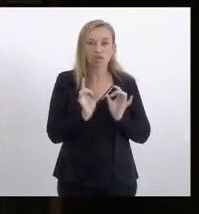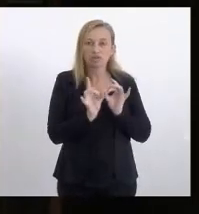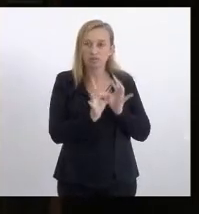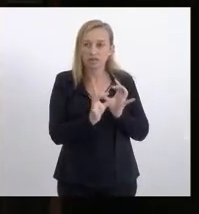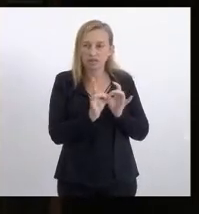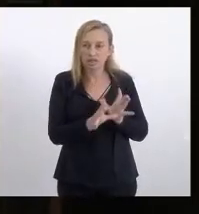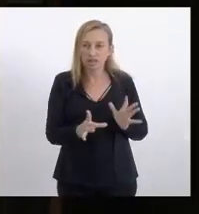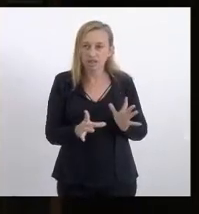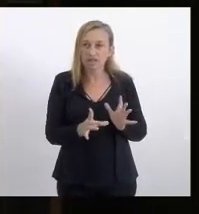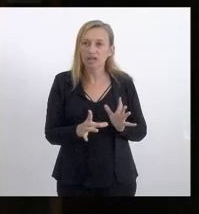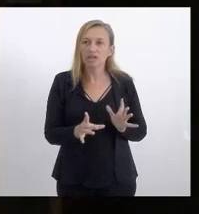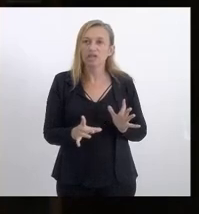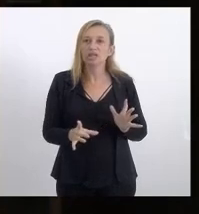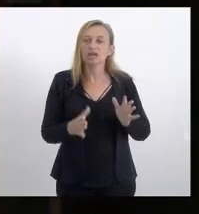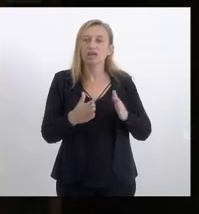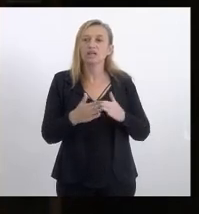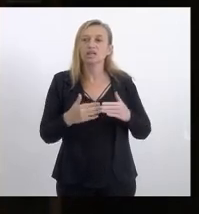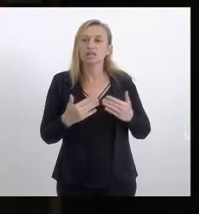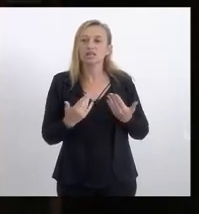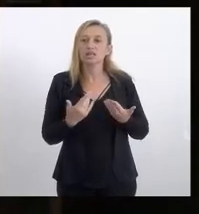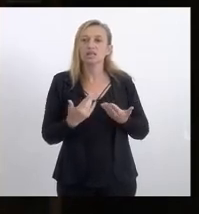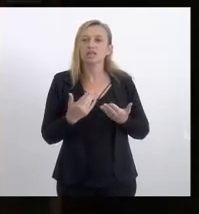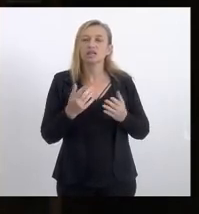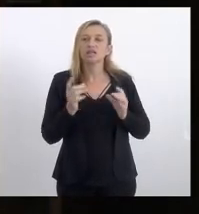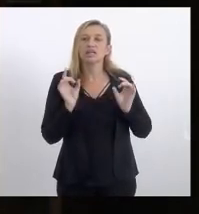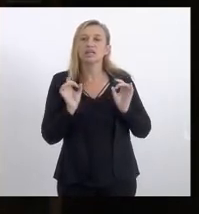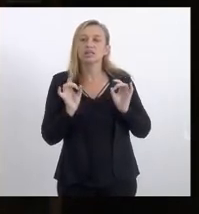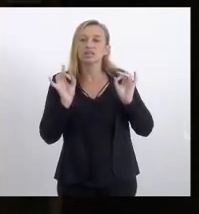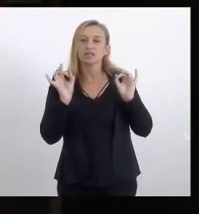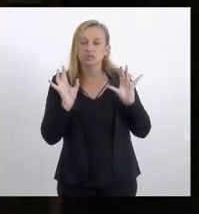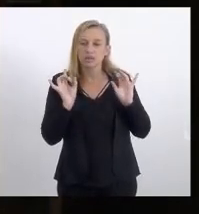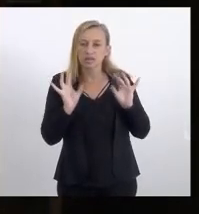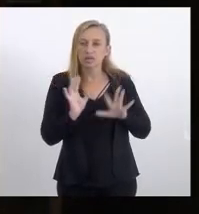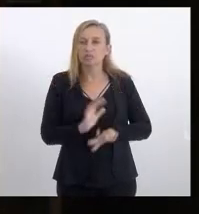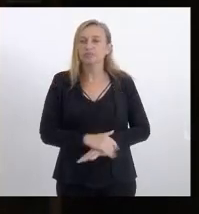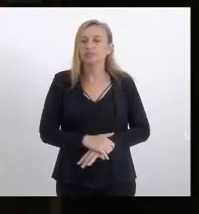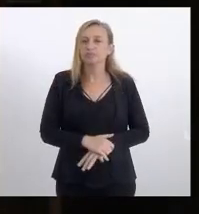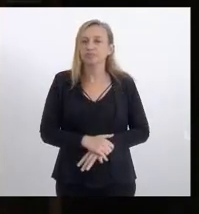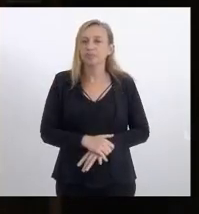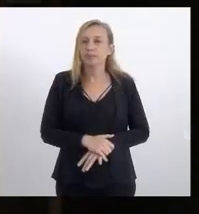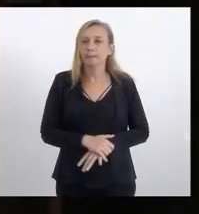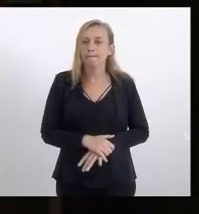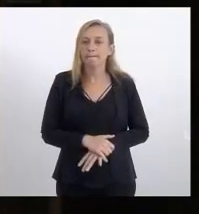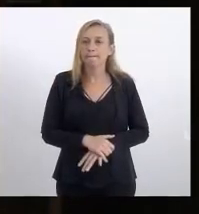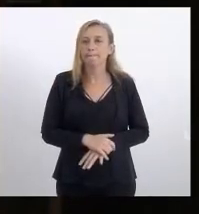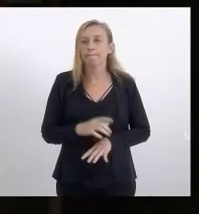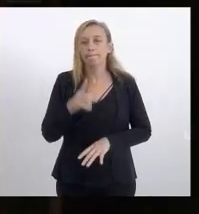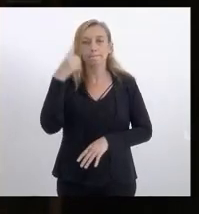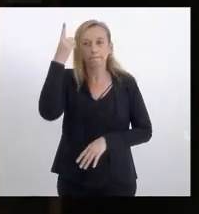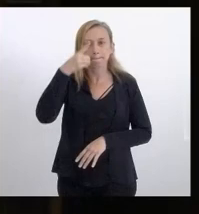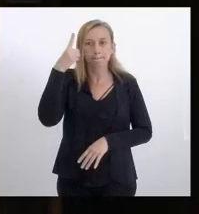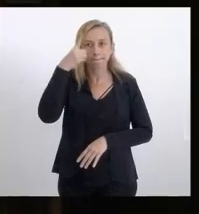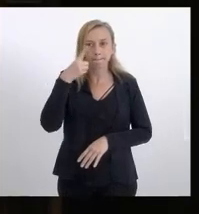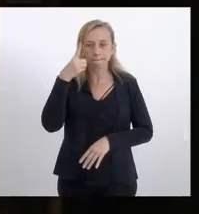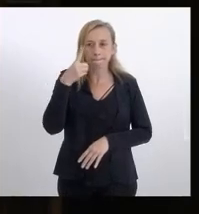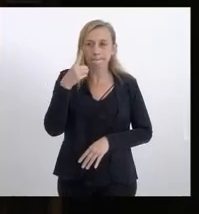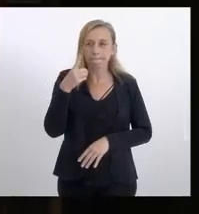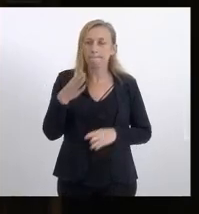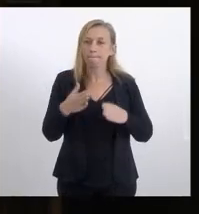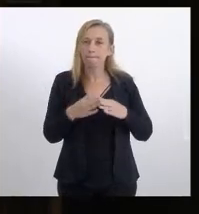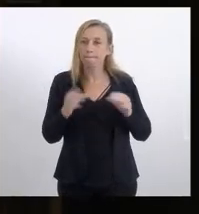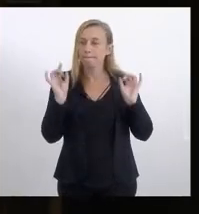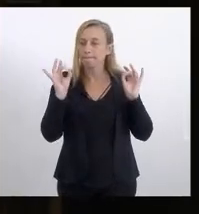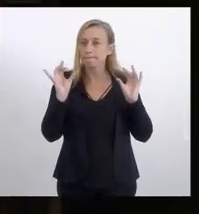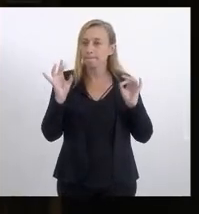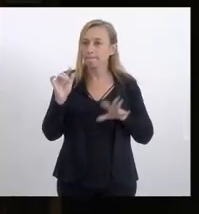vendida a lei a a licença-prêmio a licença especial é deputado a presença a licença especial